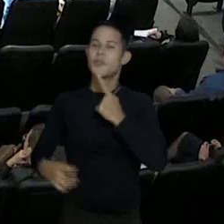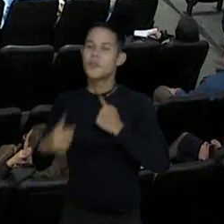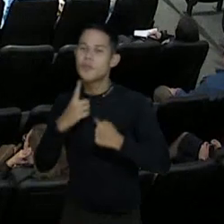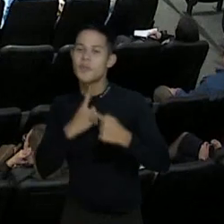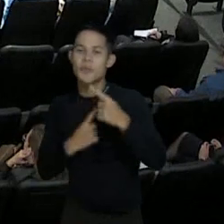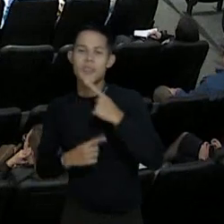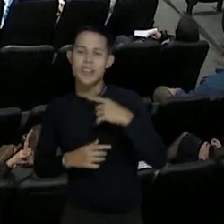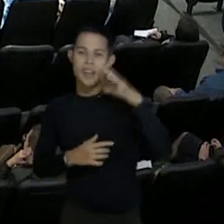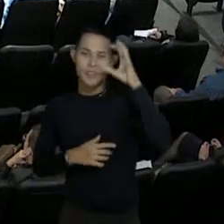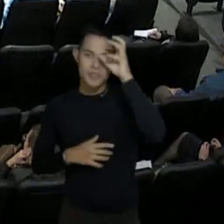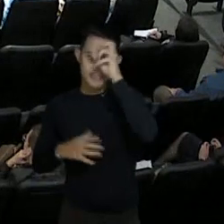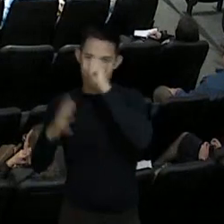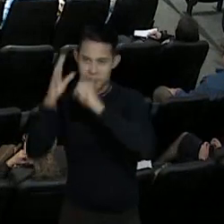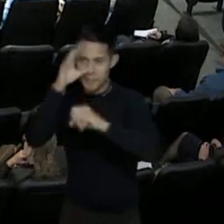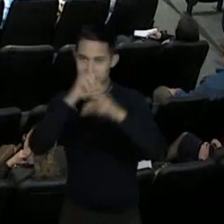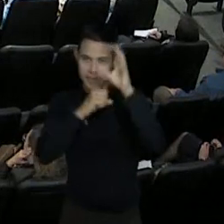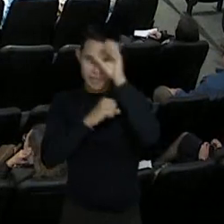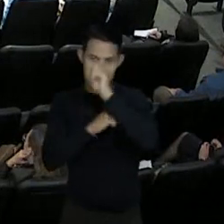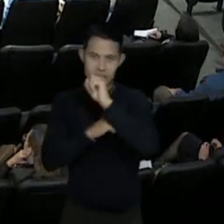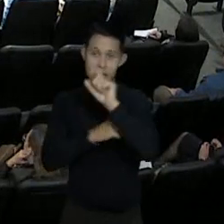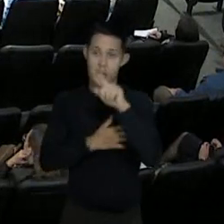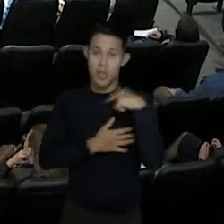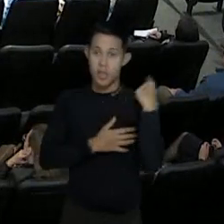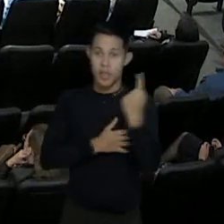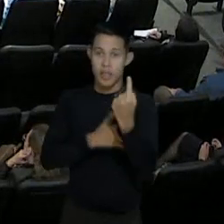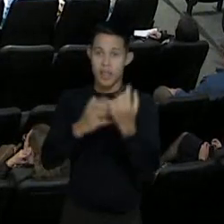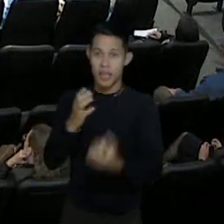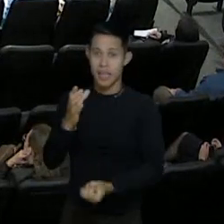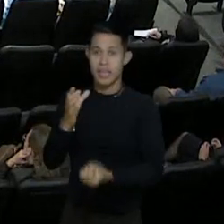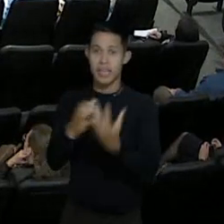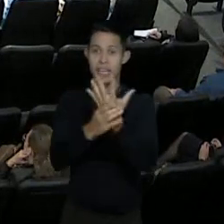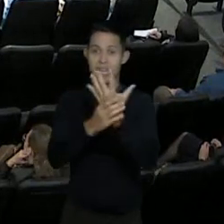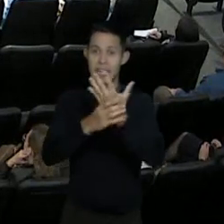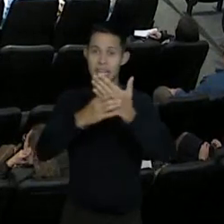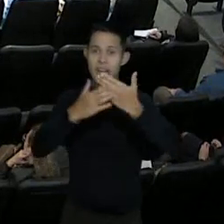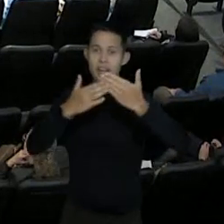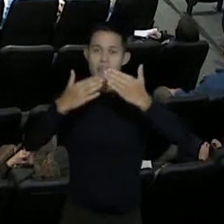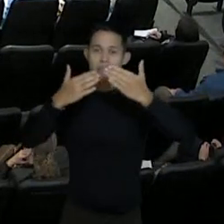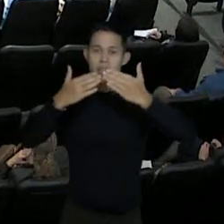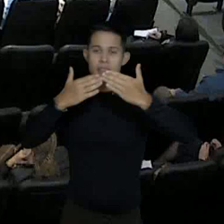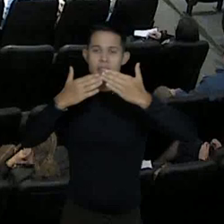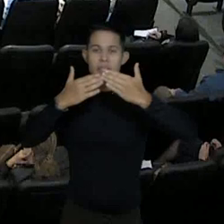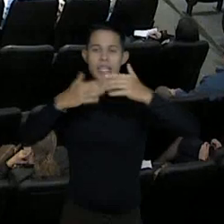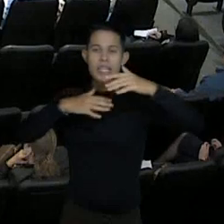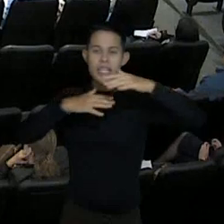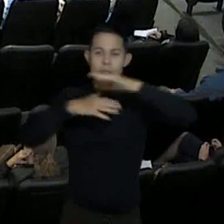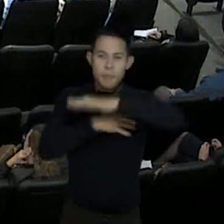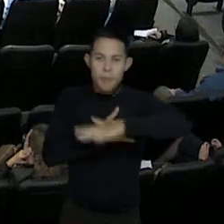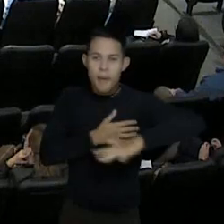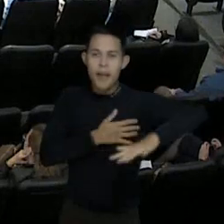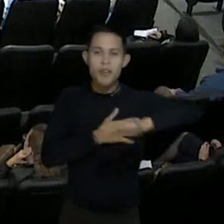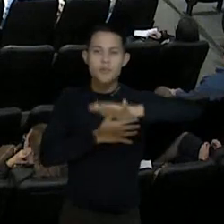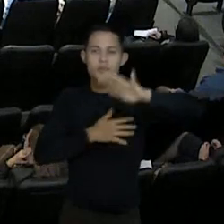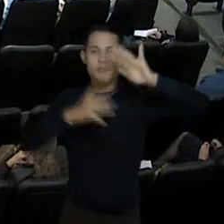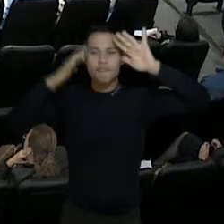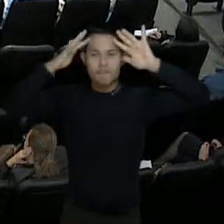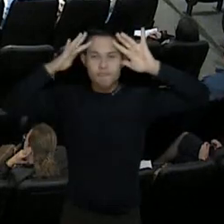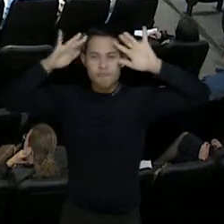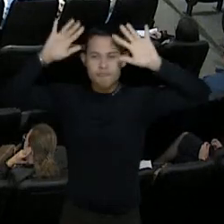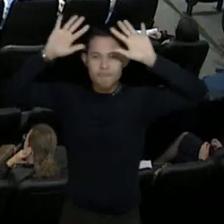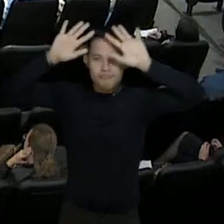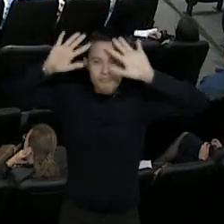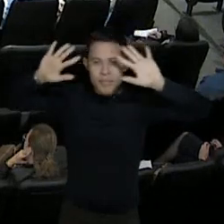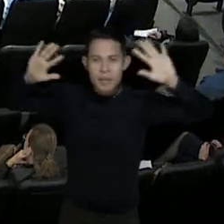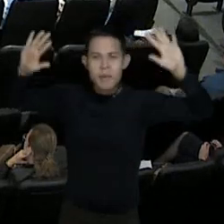aprender ali a gente cria espaço pra imaginação e pra criatividade e isso que